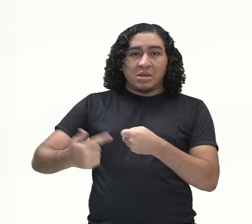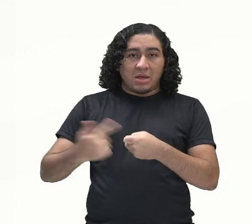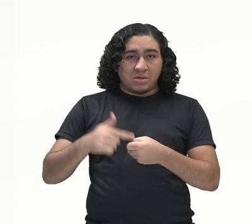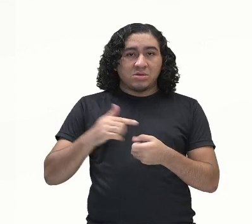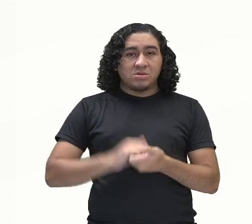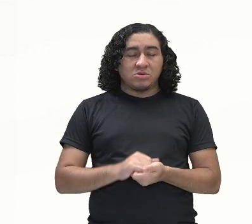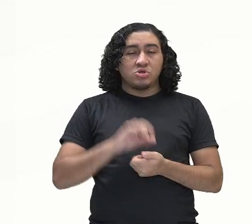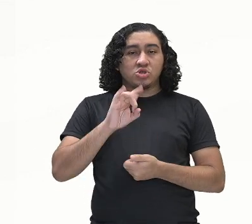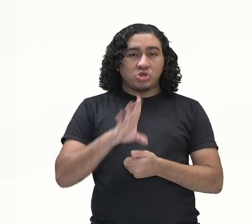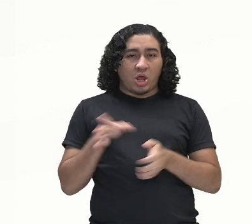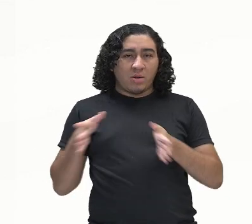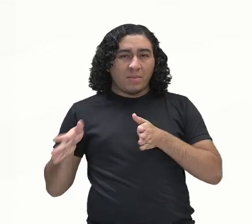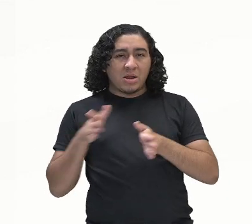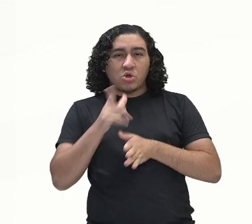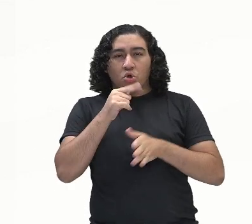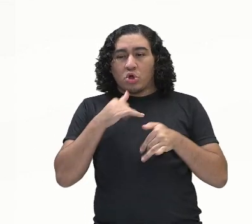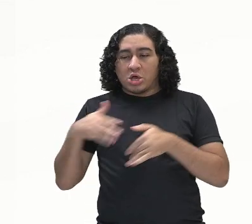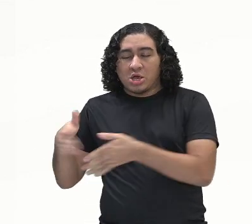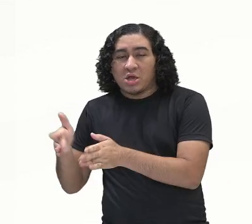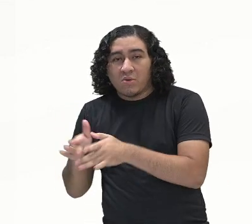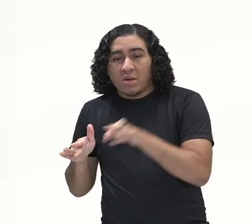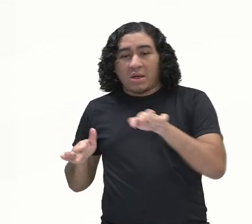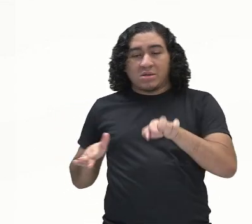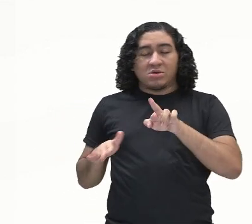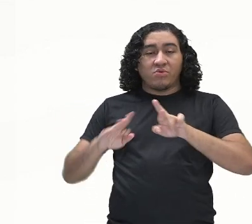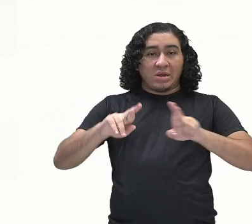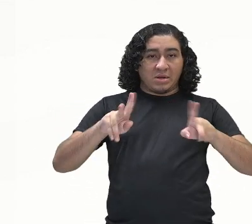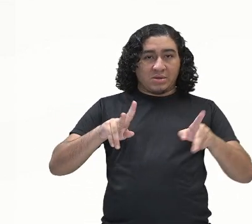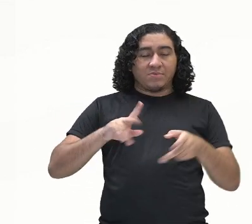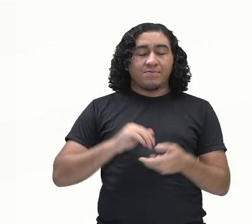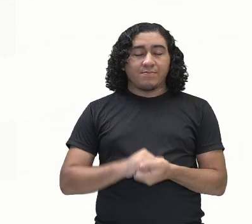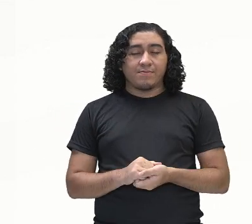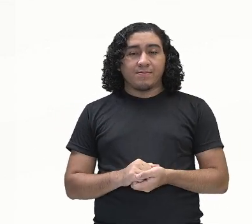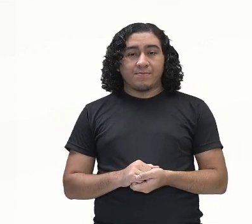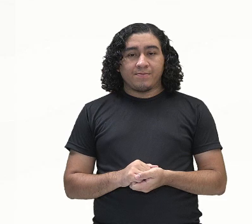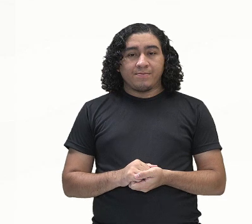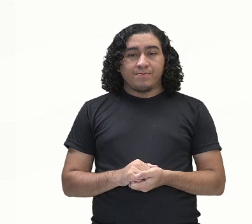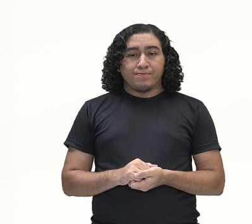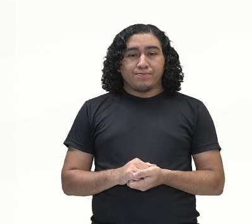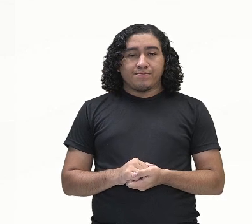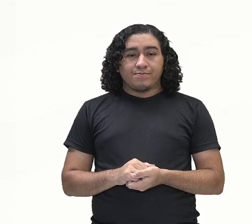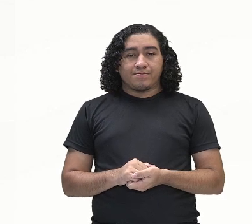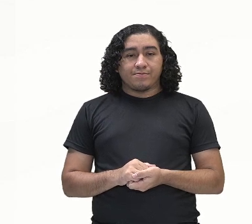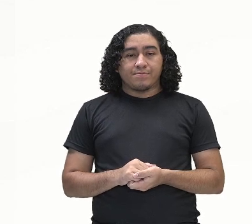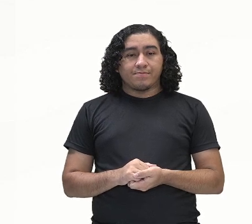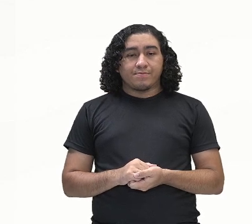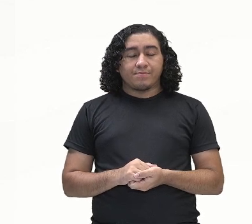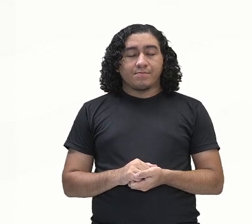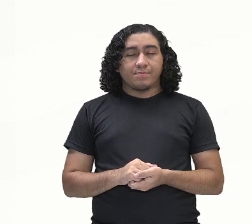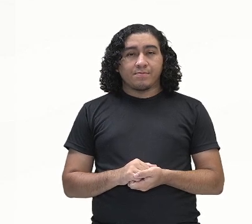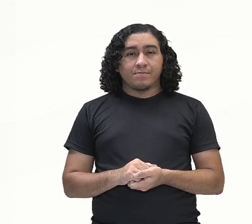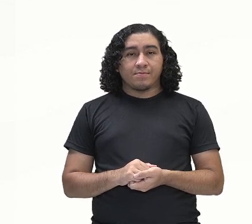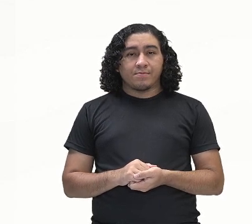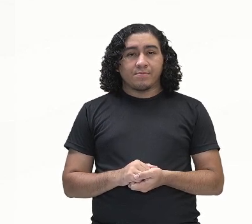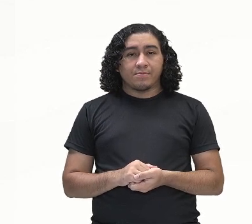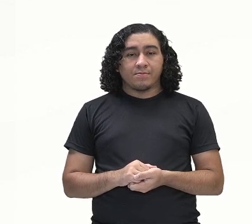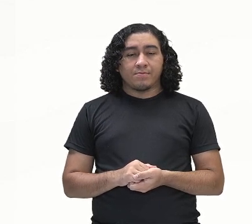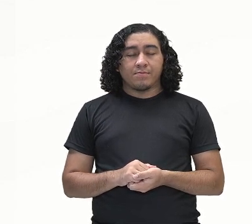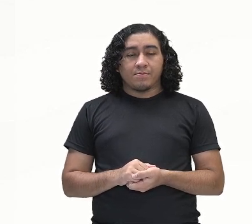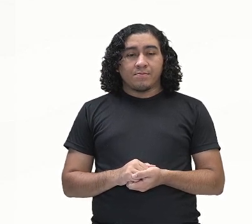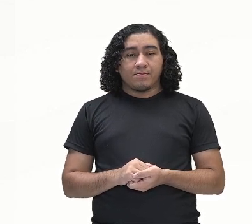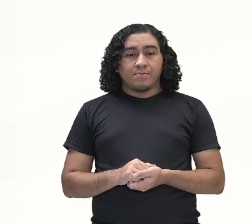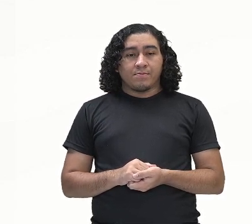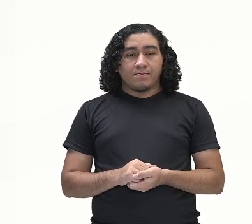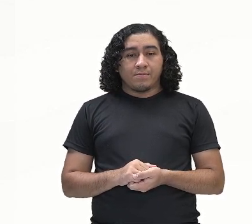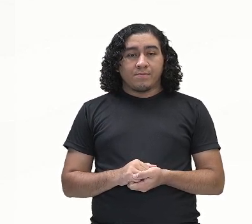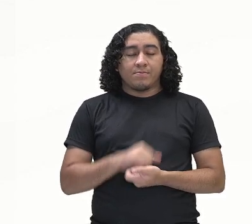apenas ao longo dos rios, né, como a gente observou naquele padrão ali de ramificação de uma árvore, né, como nós vimos. E